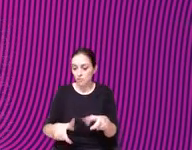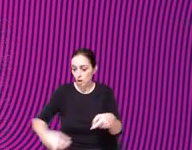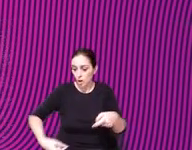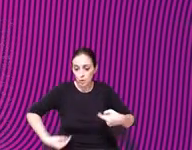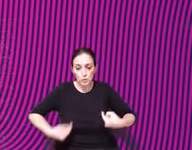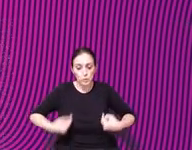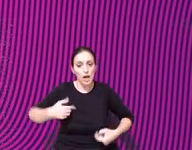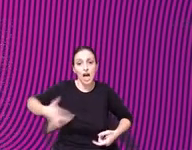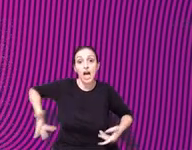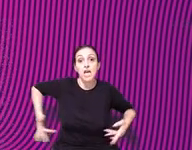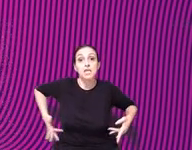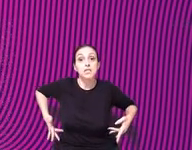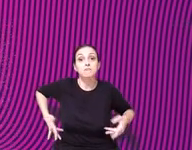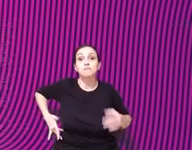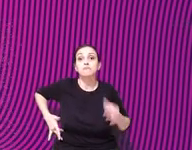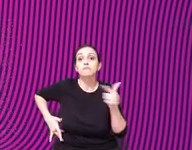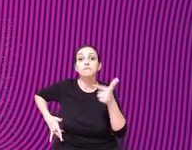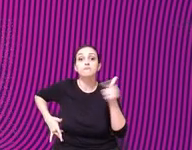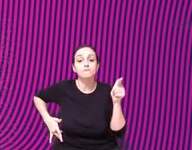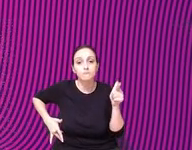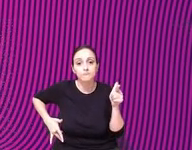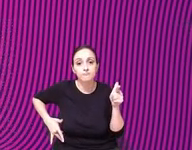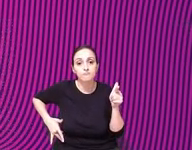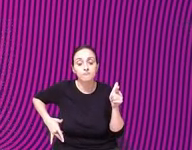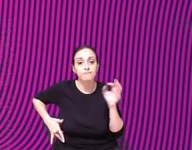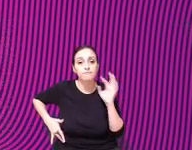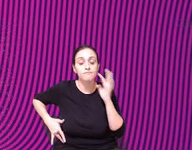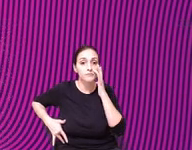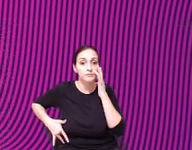rim. Só fazendo